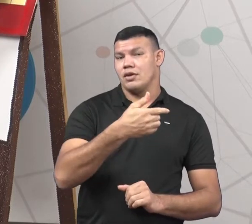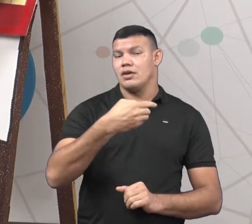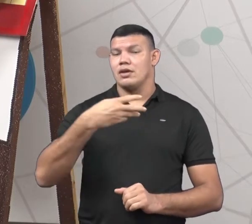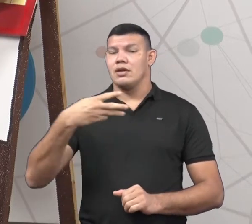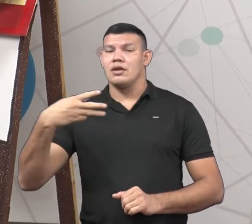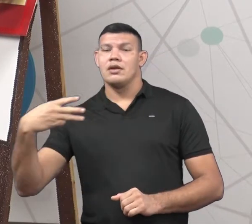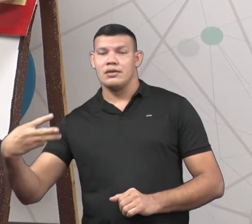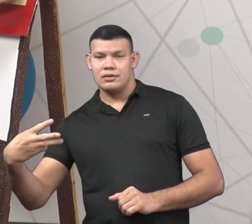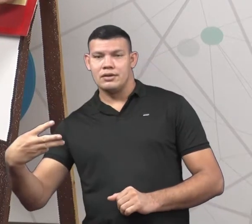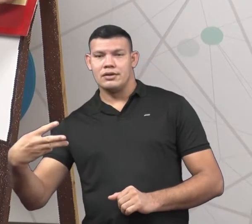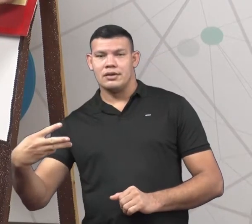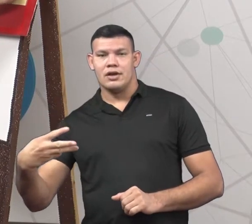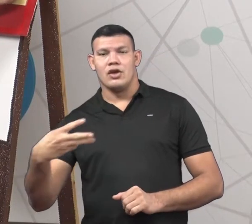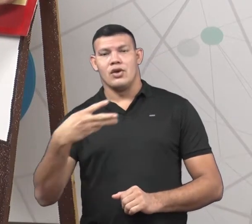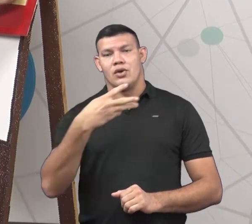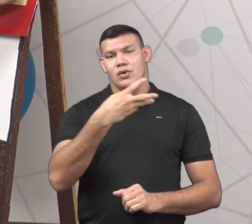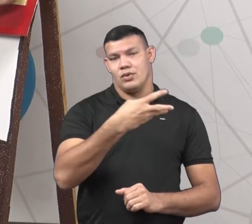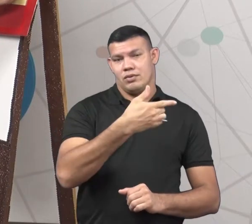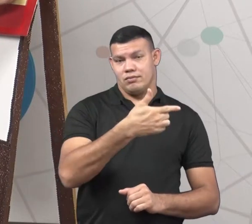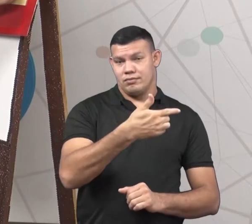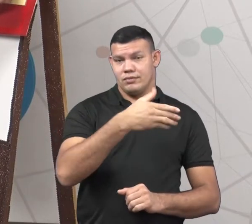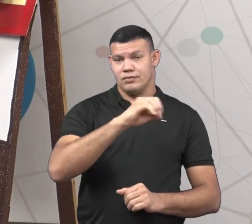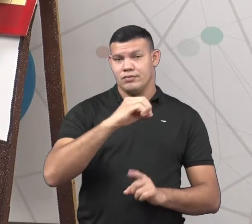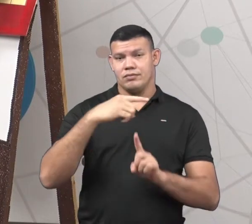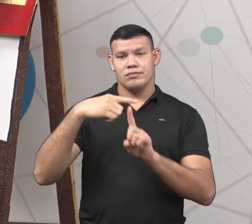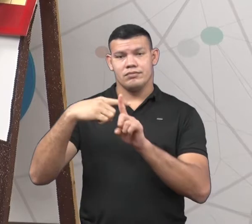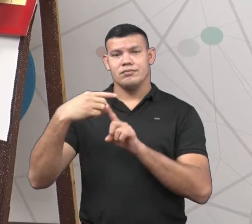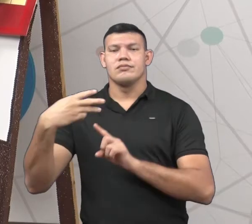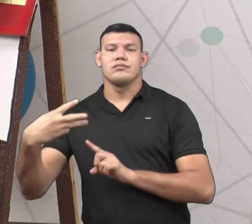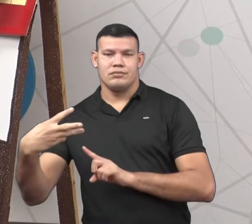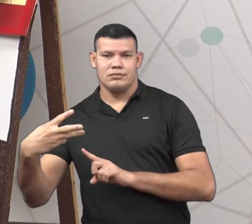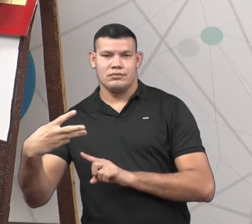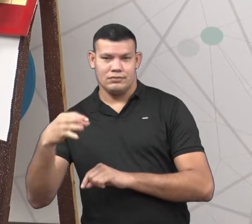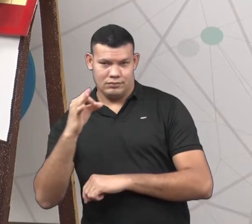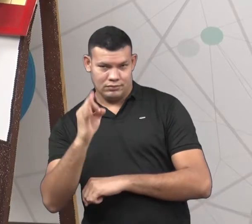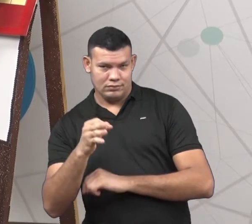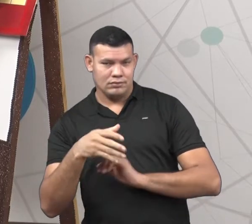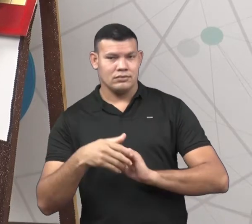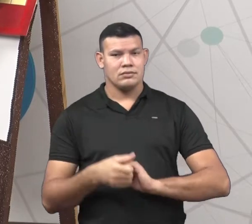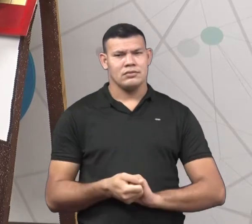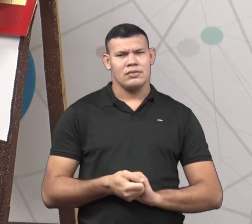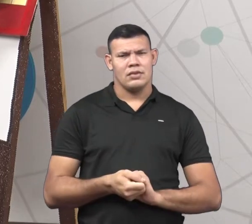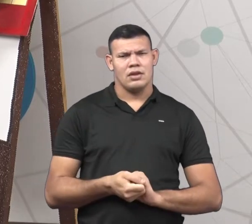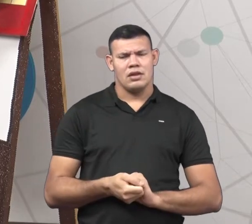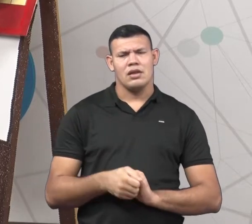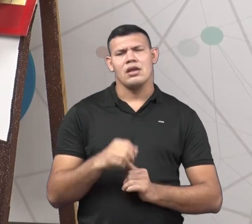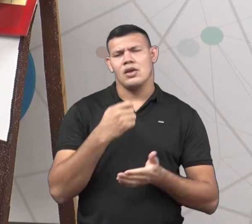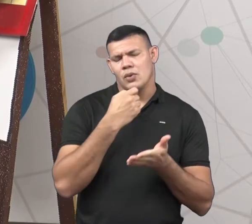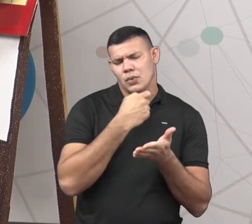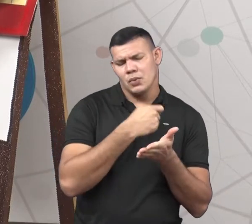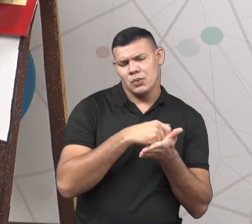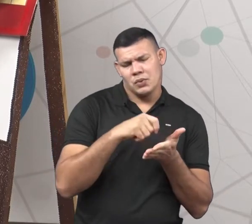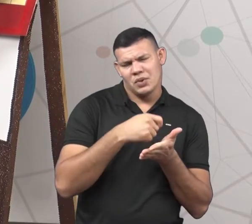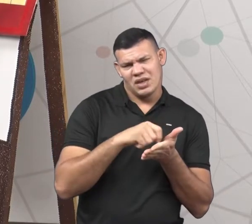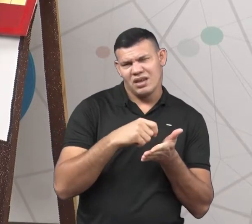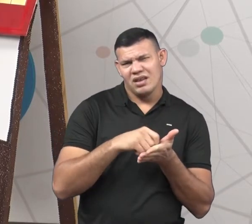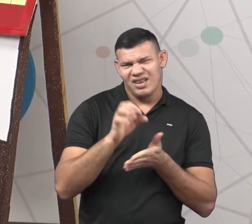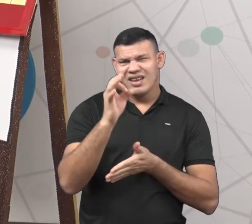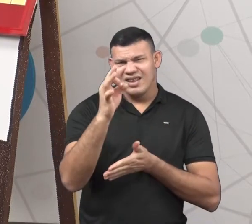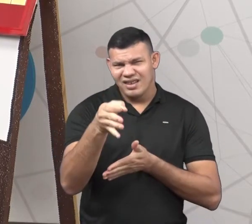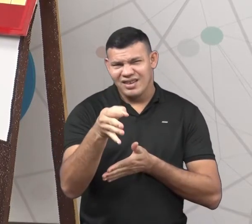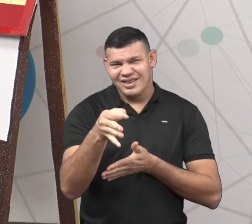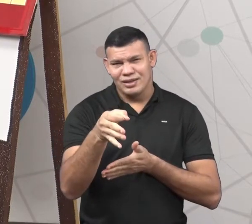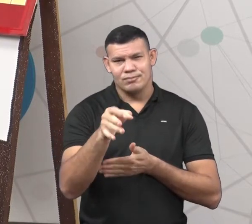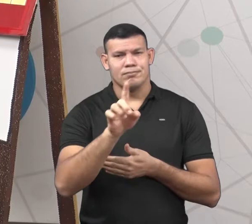20 mais 3, certinho? Mas eu escrevo dessa forma? Não.